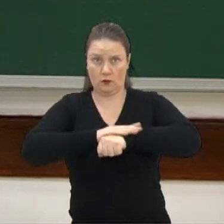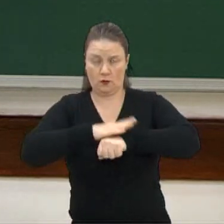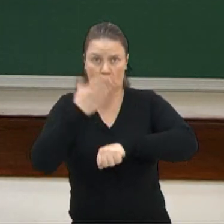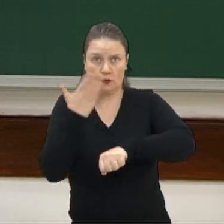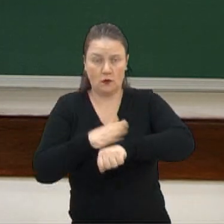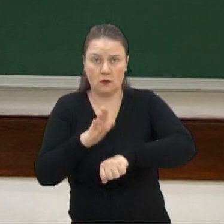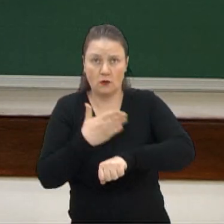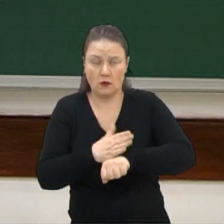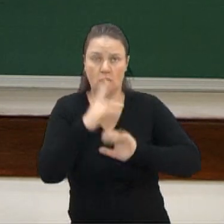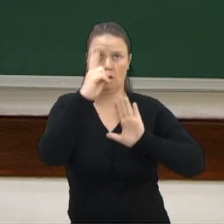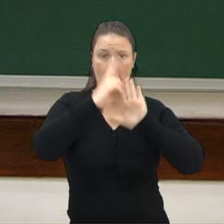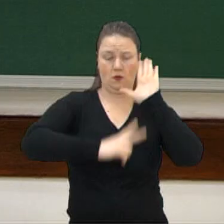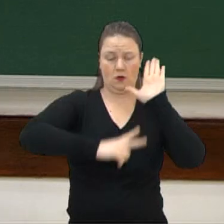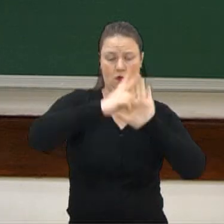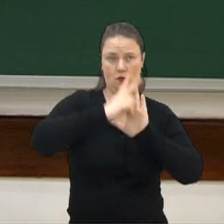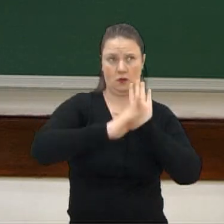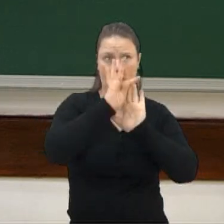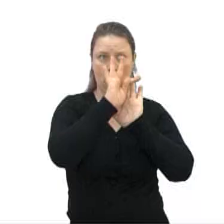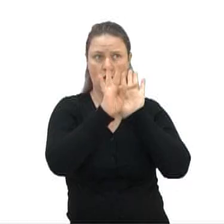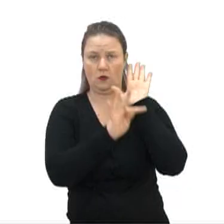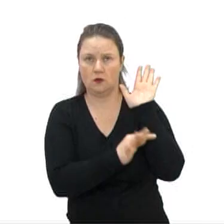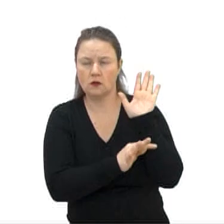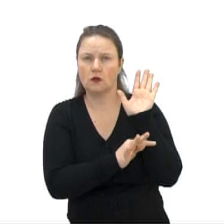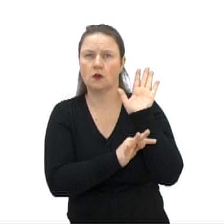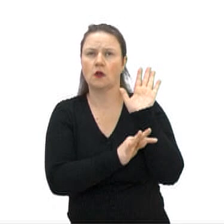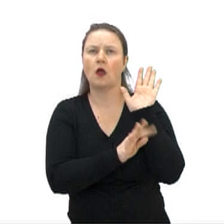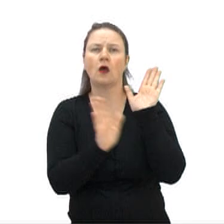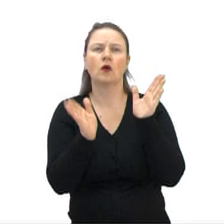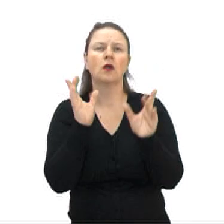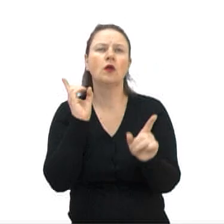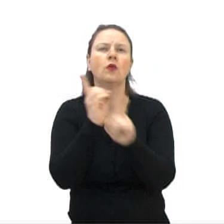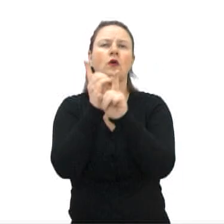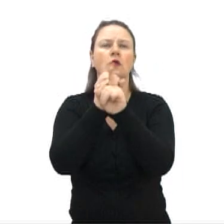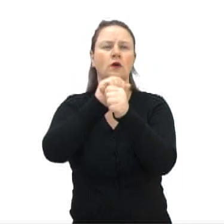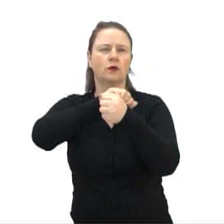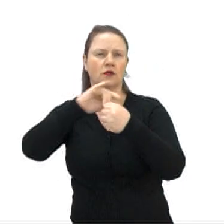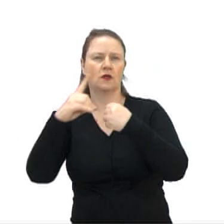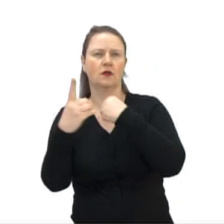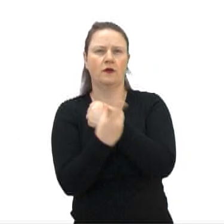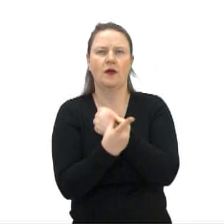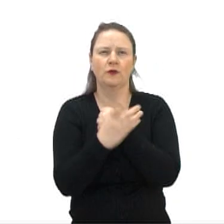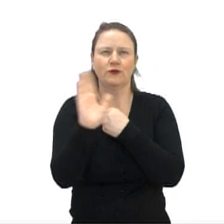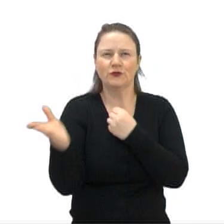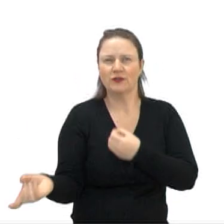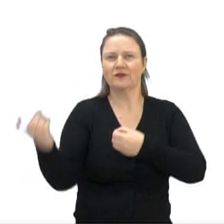vocês fazerem a leitura do texto e retirar os advérbios e eu volto daqui a pouquinho.